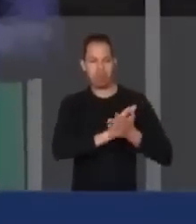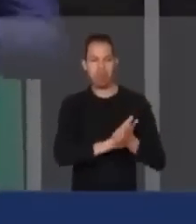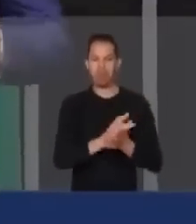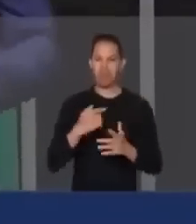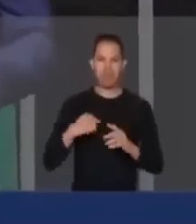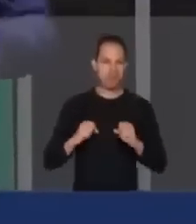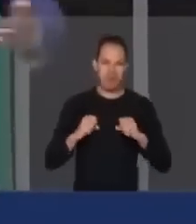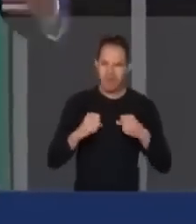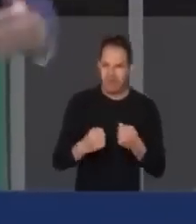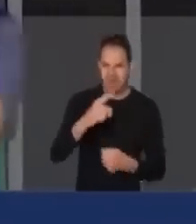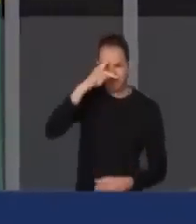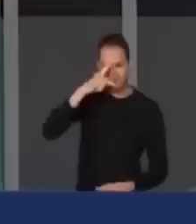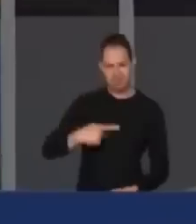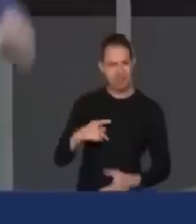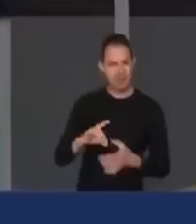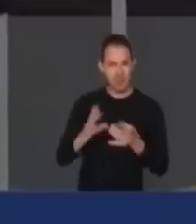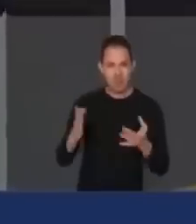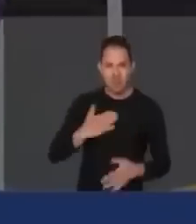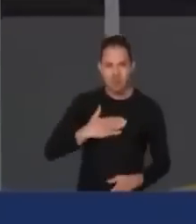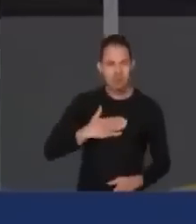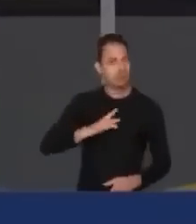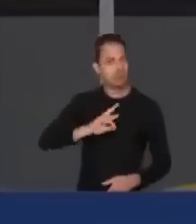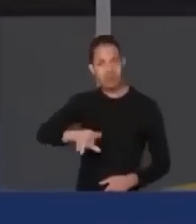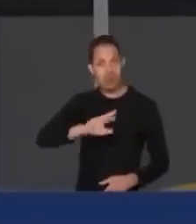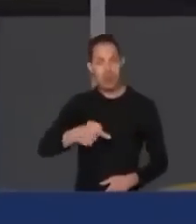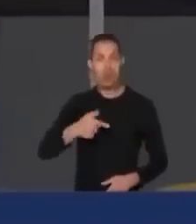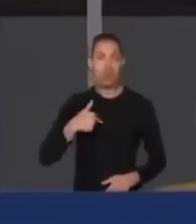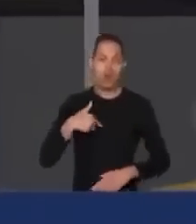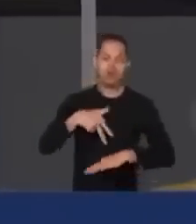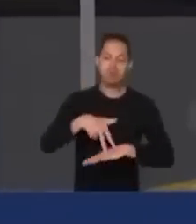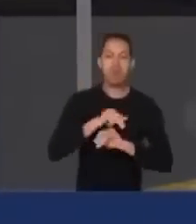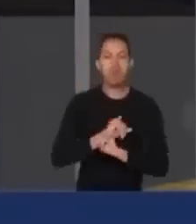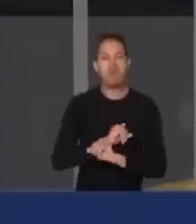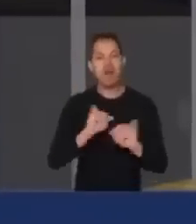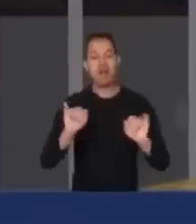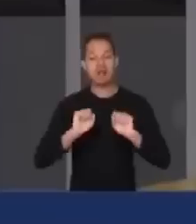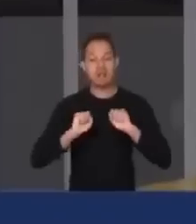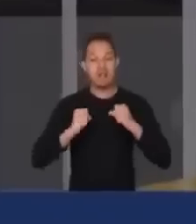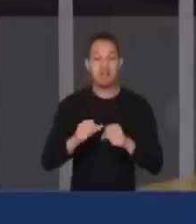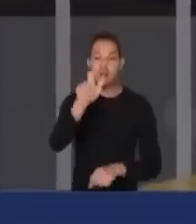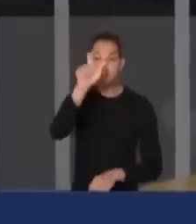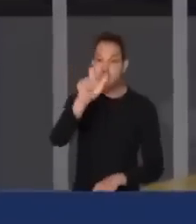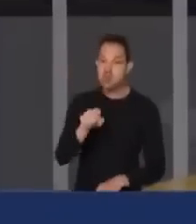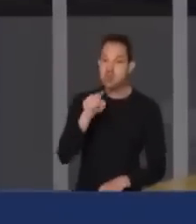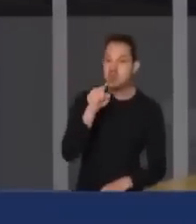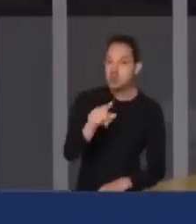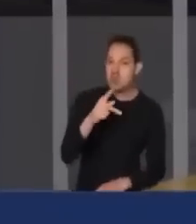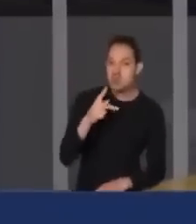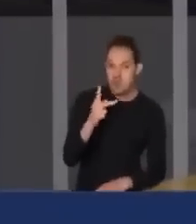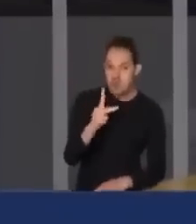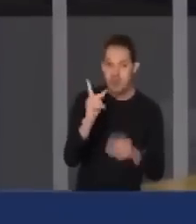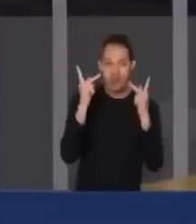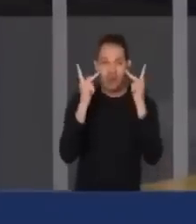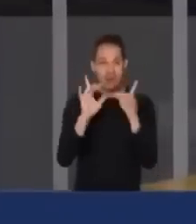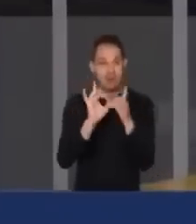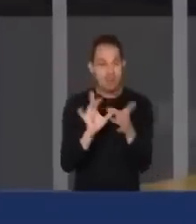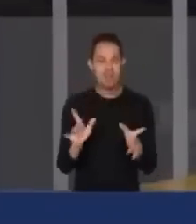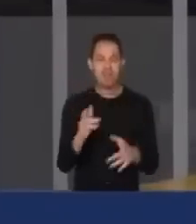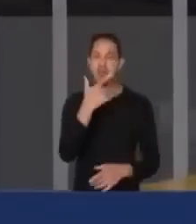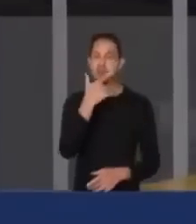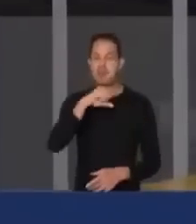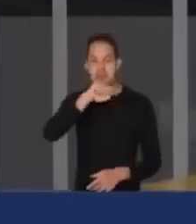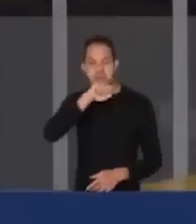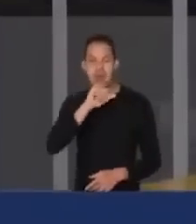estou defendendo o meu umbigo, a minha liberdade. Eu estou aqui para poder dizer que eu estou defendendo a sua liberdade. A liberdade, por exemplo, de um